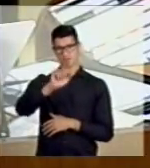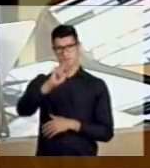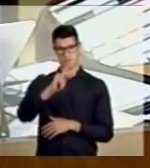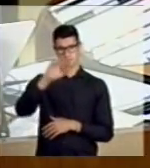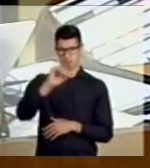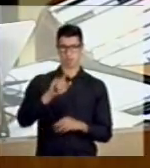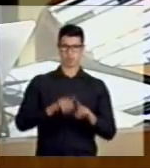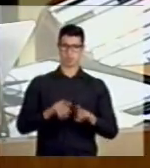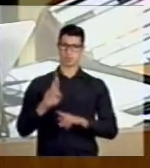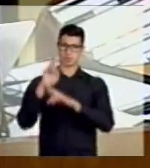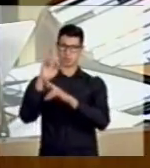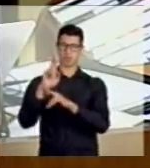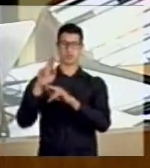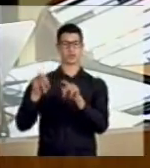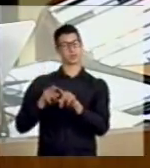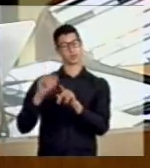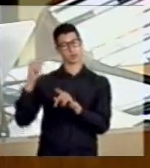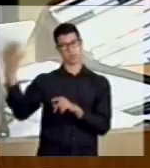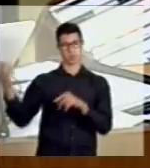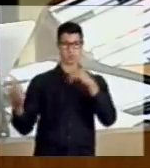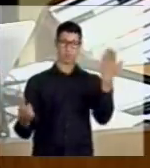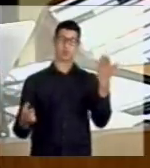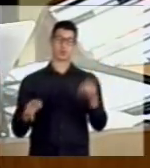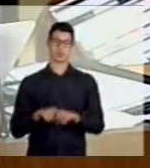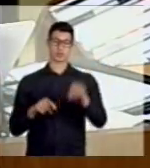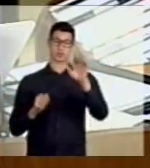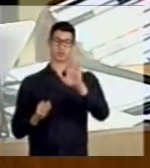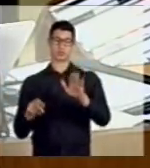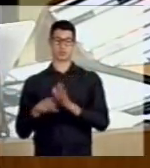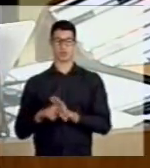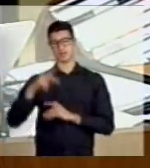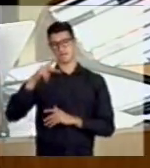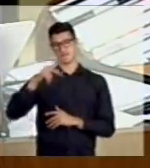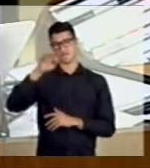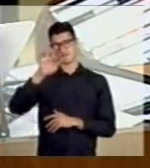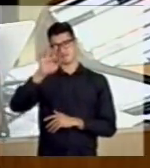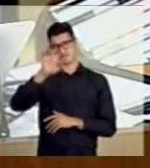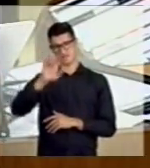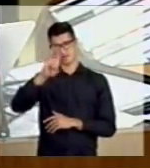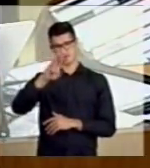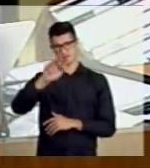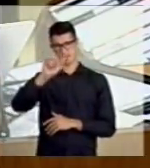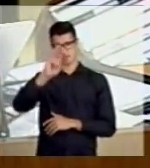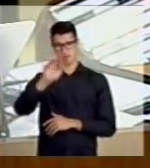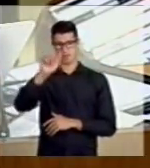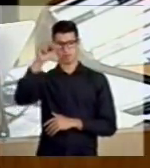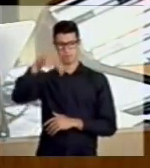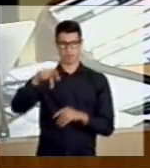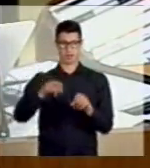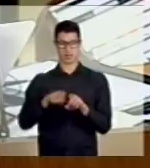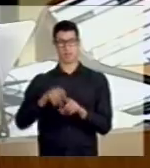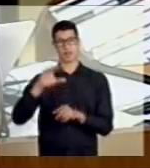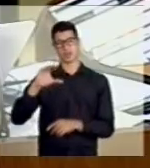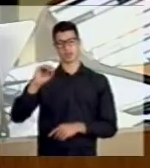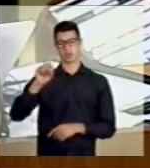entidades representando os poupadores de um lado, pela Federação Brasileira dos Bancos, FEBRABAN, e pela Confederação Nacional do Sistema Financeiro,